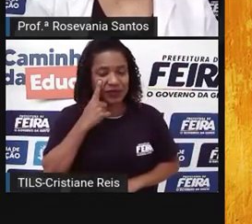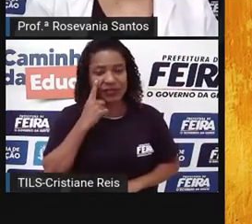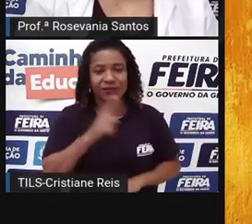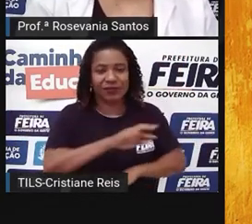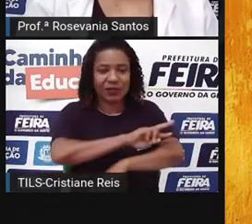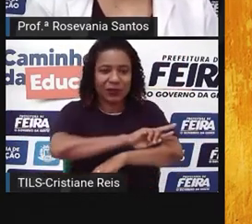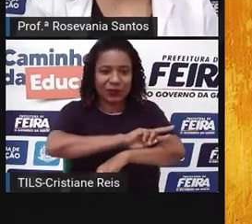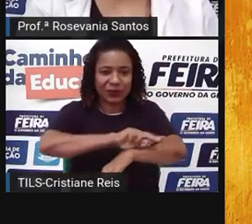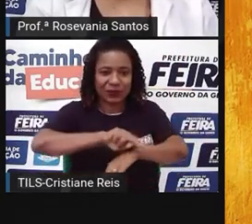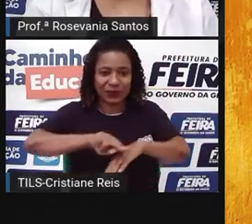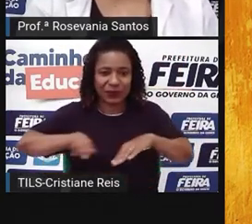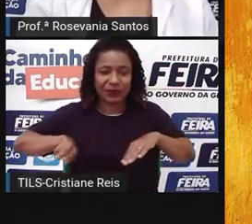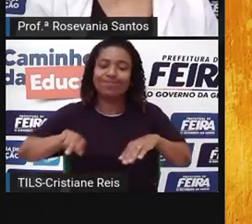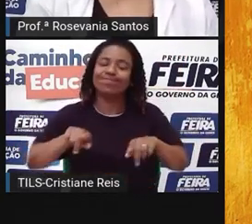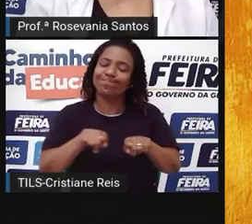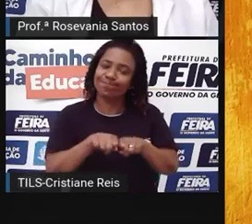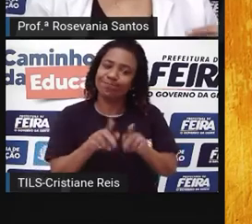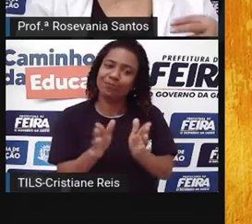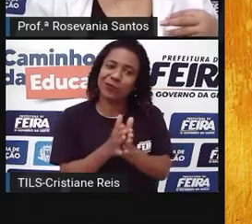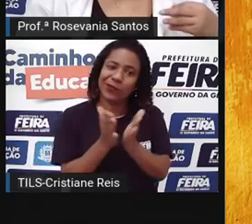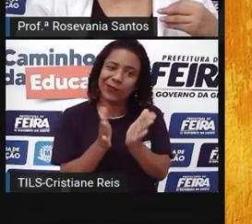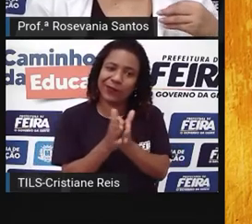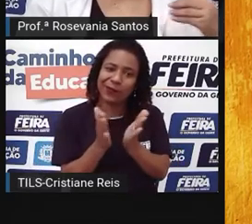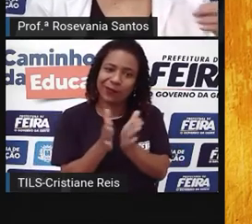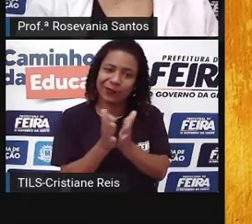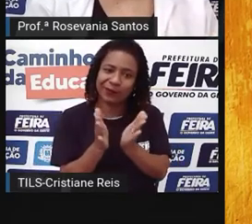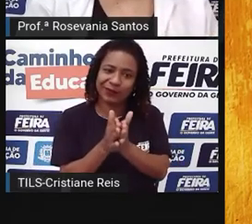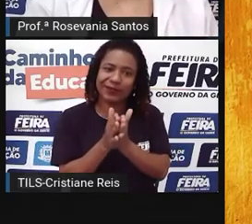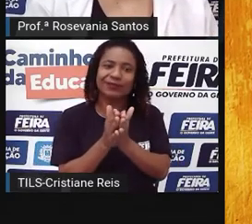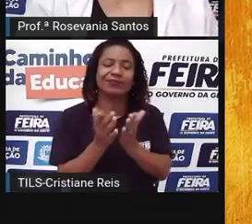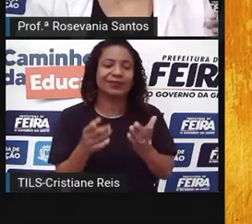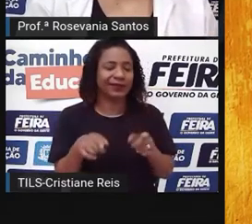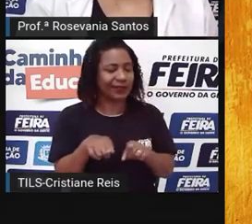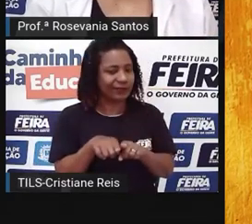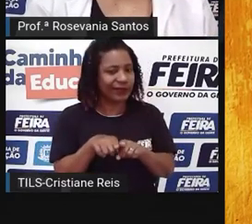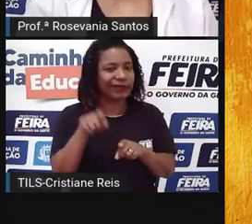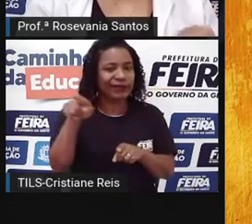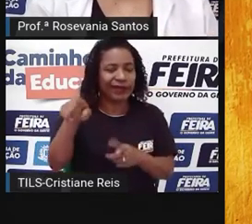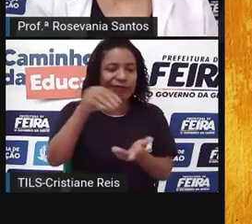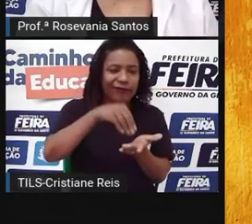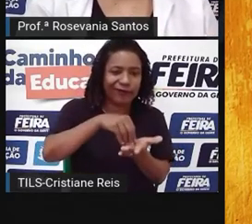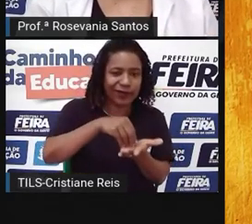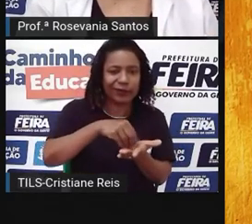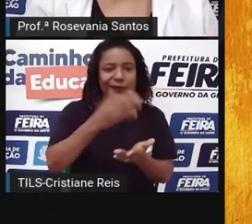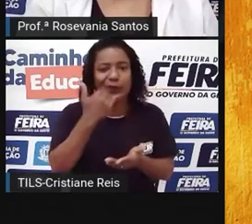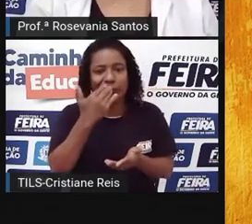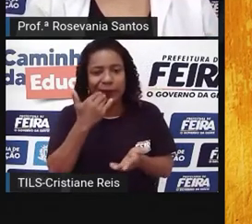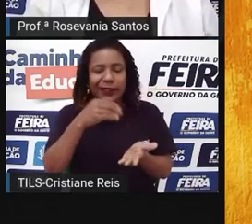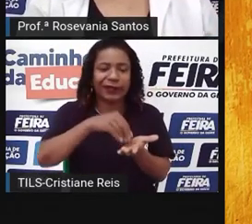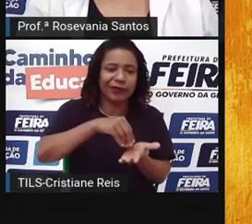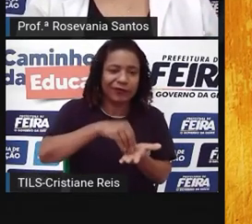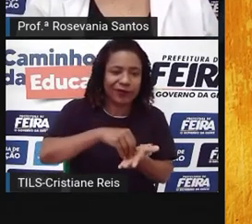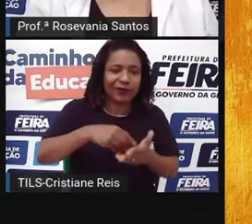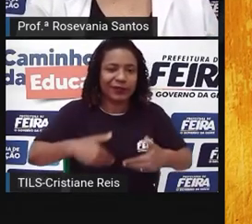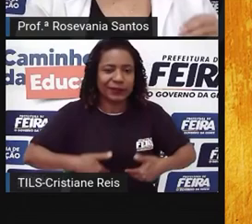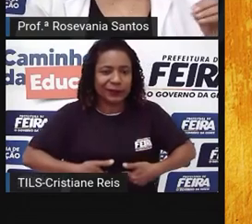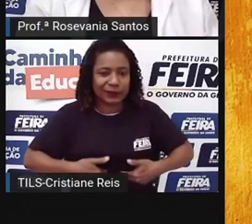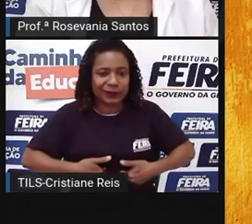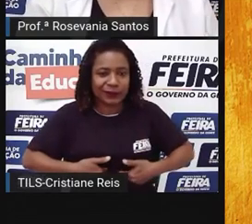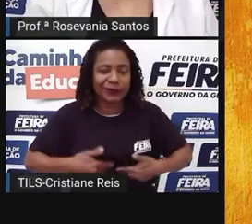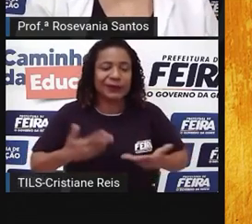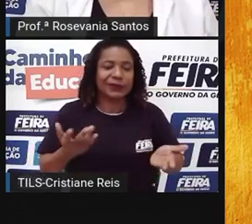gente também fala de pobreza, fala de todas as carências humanas, de remédio, de alimentação, de